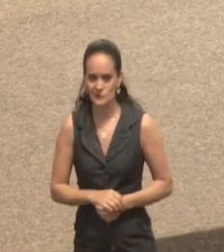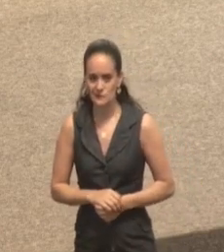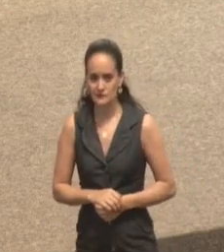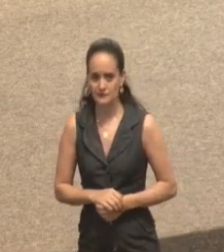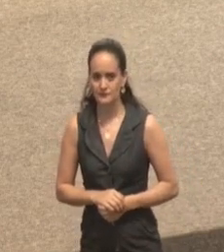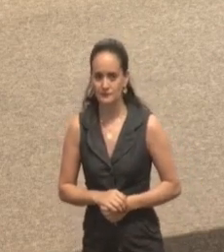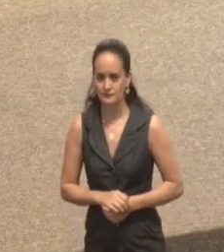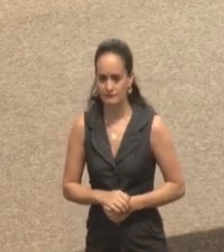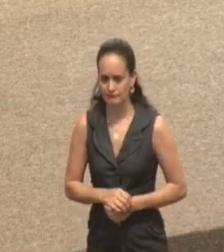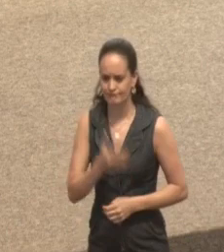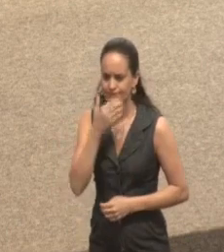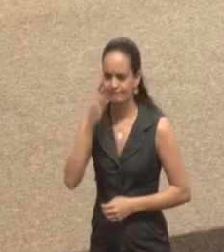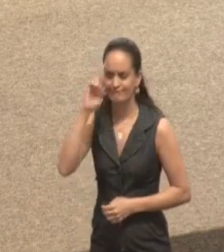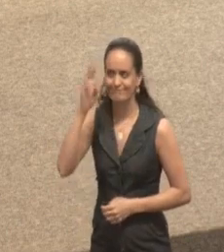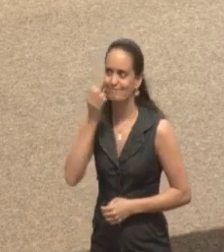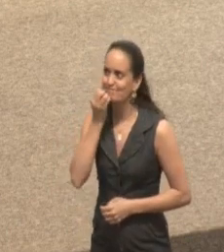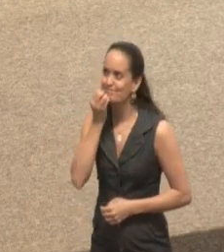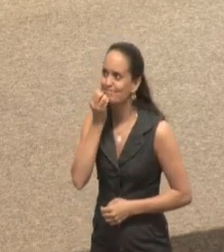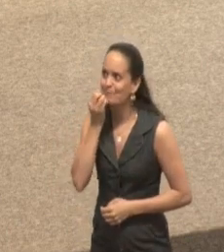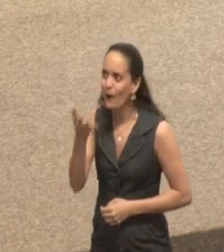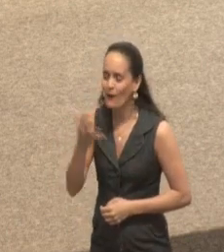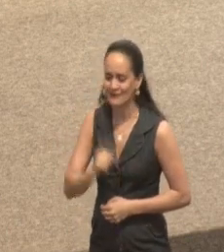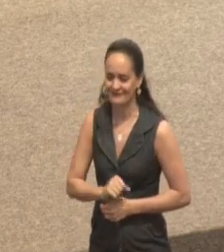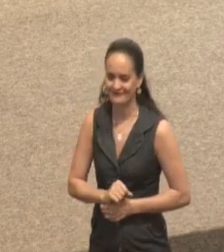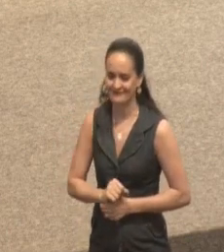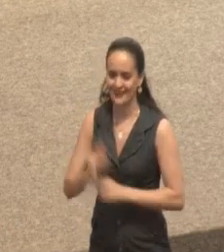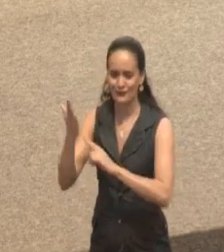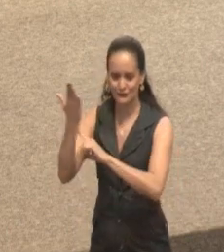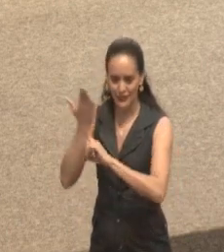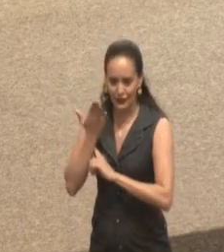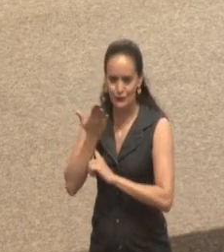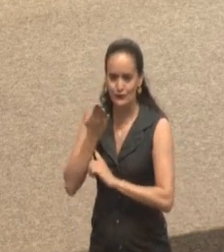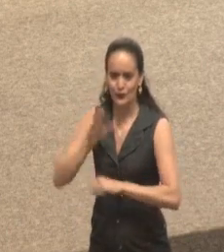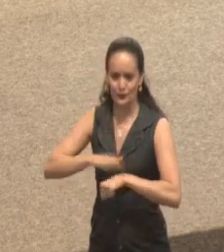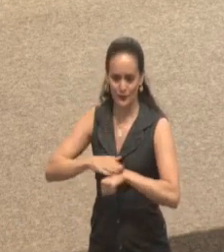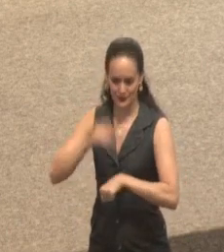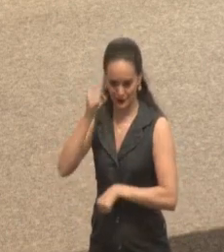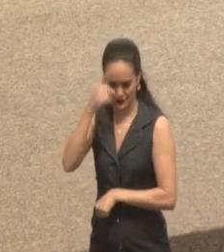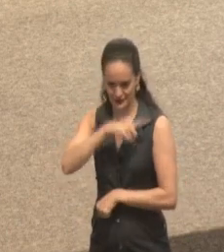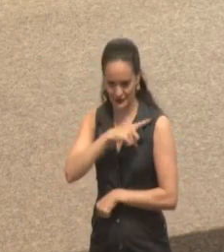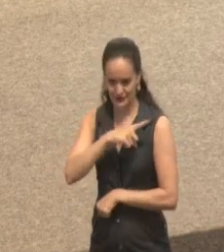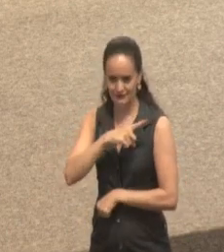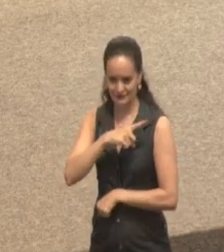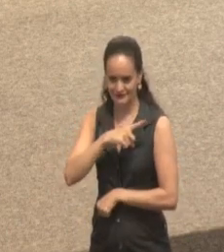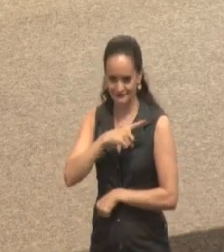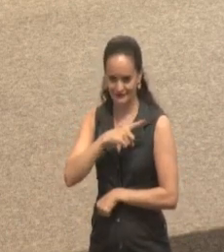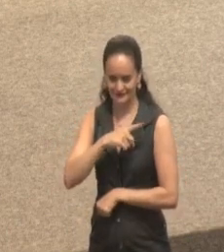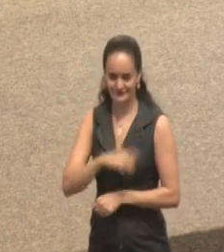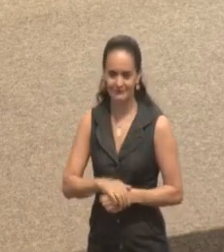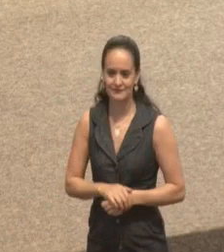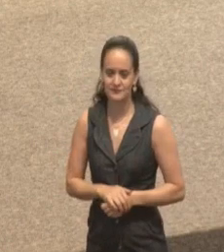o Senhor é bom, uma fortaleza no dia da angústia, e conhece aqueles que confiam nele.